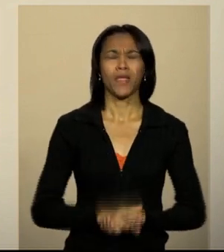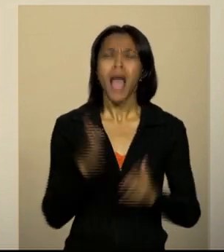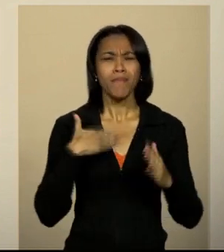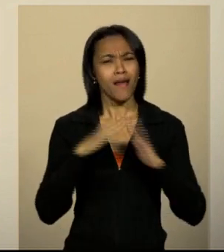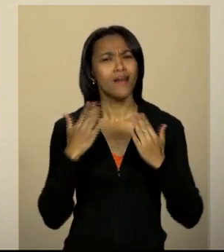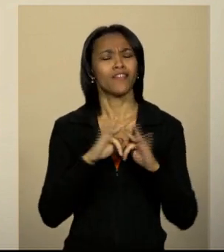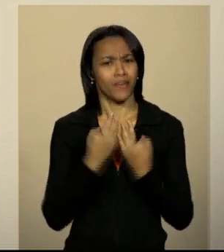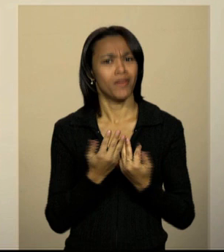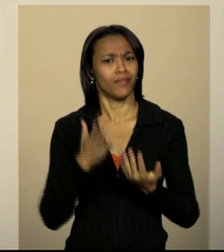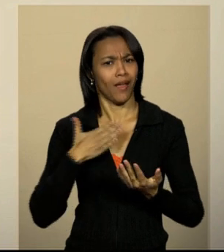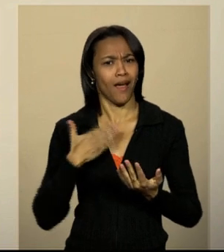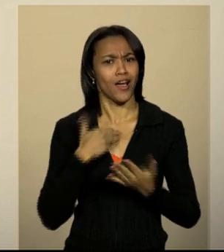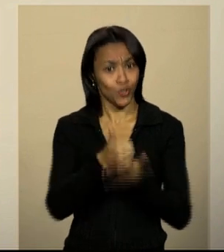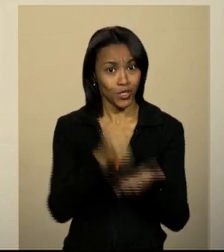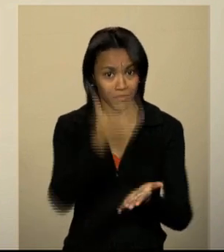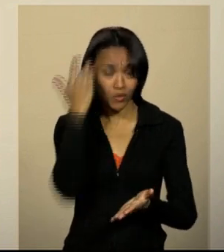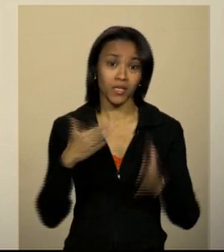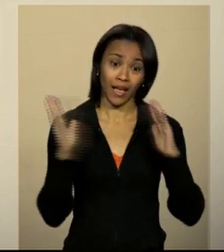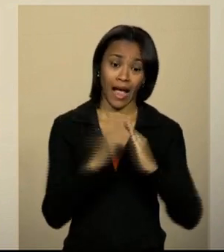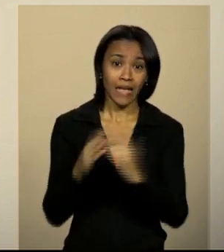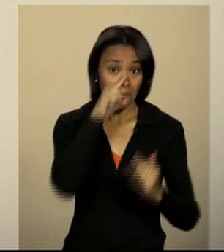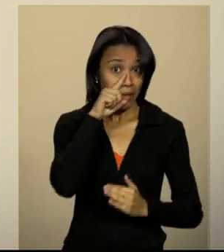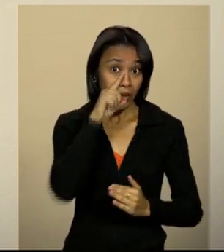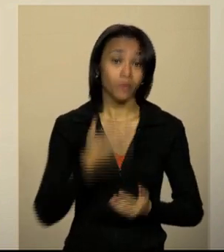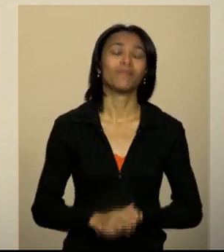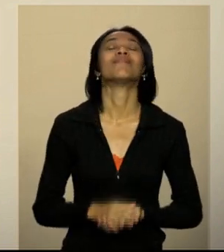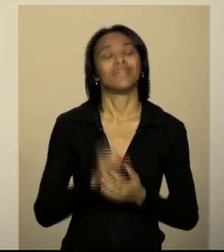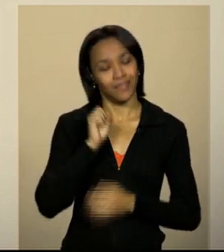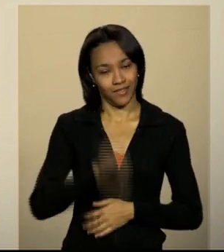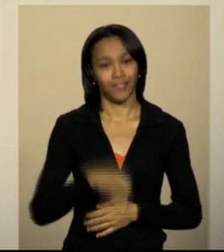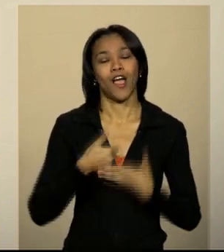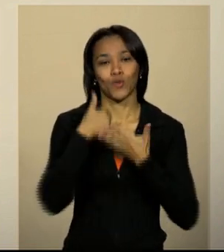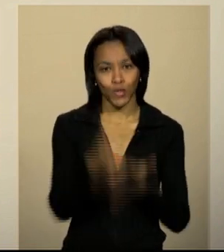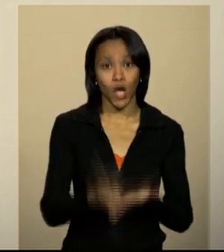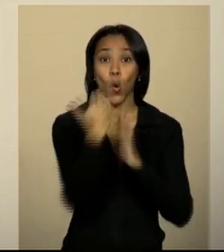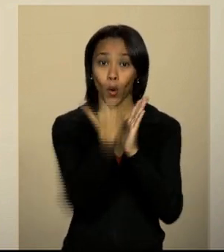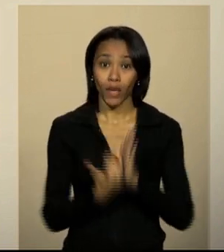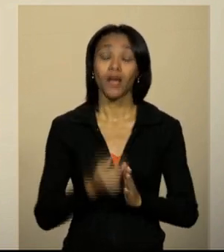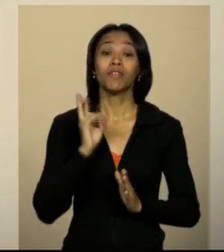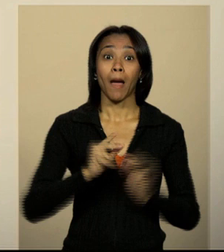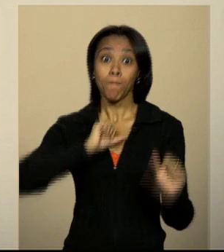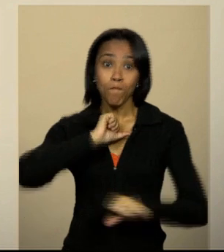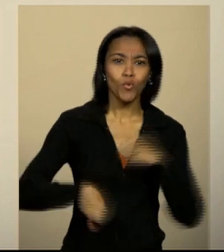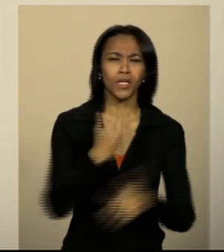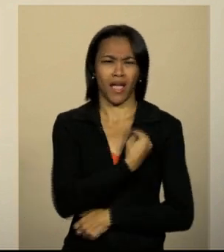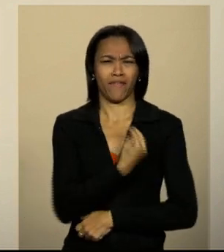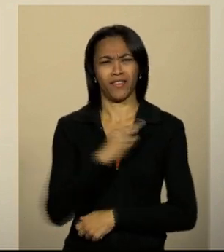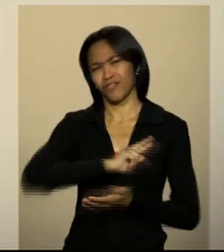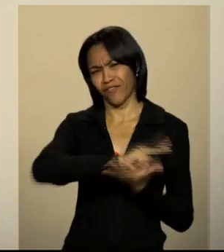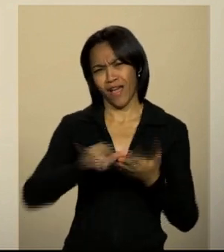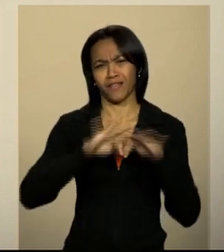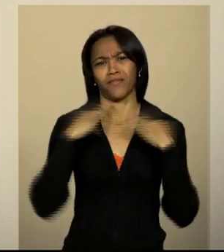casa minha vida também está melhorando a vida de quem mora em áreas de risco presidenta Está sim Luciano o programa Está transformando a vida de